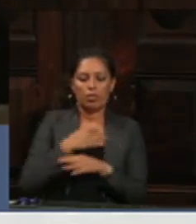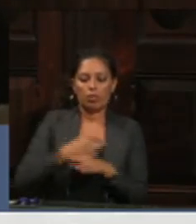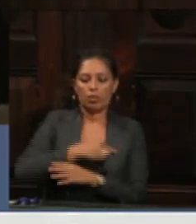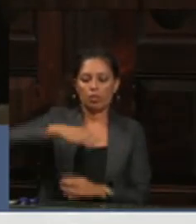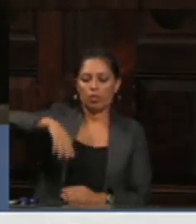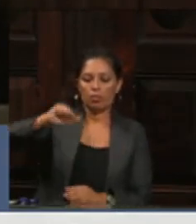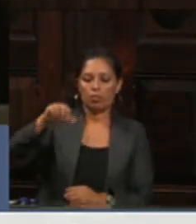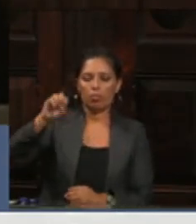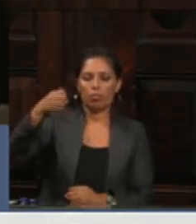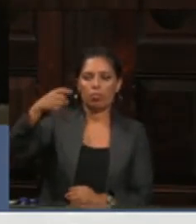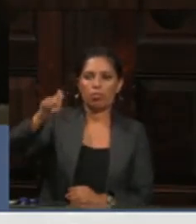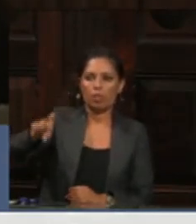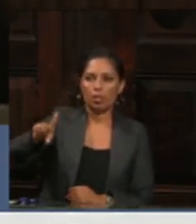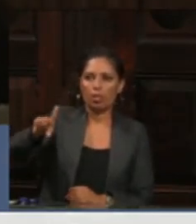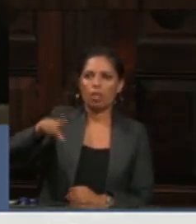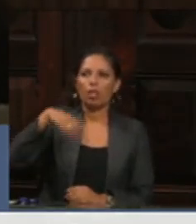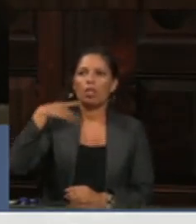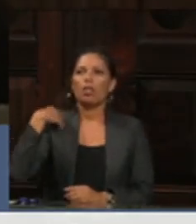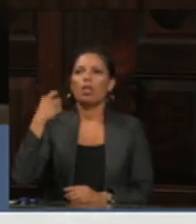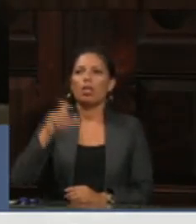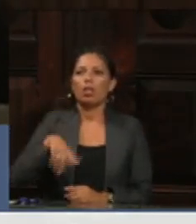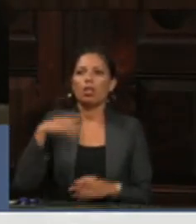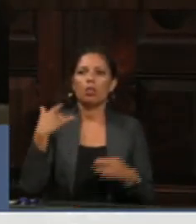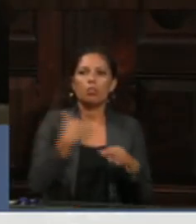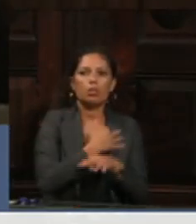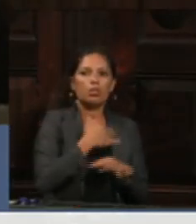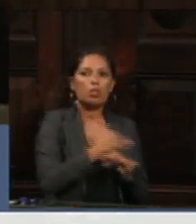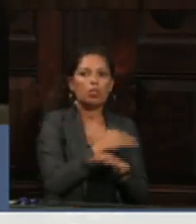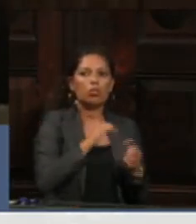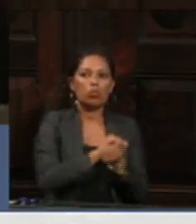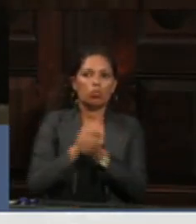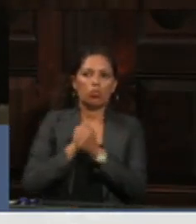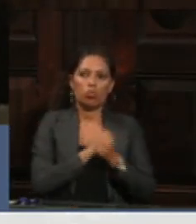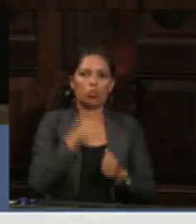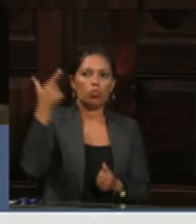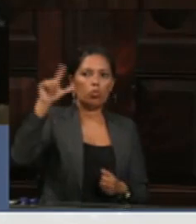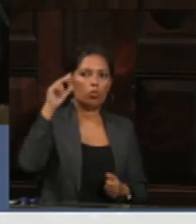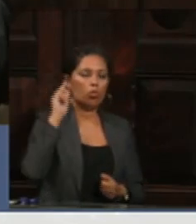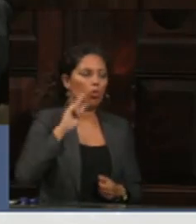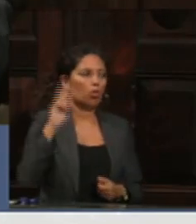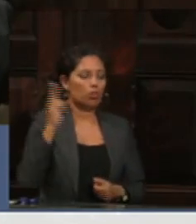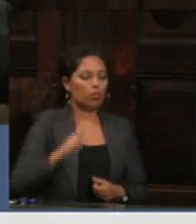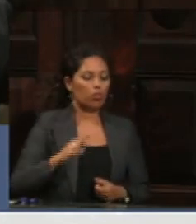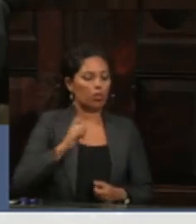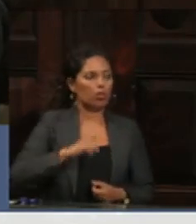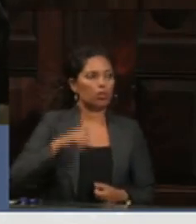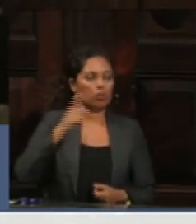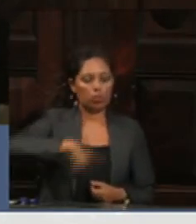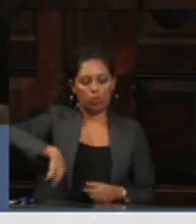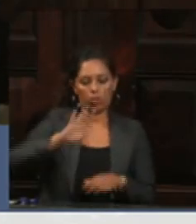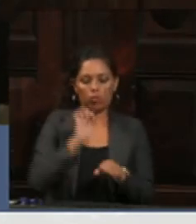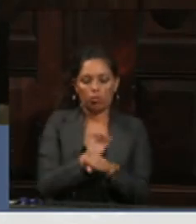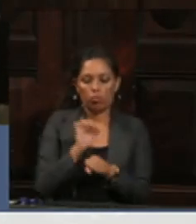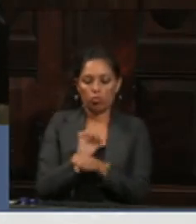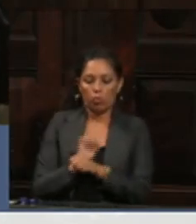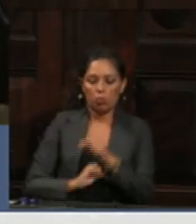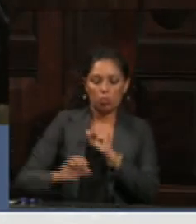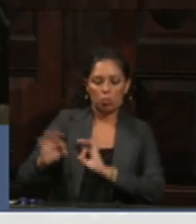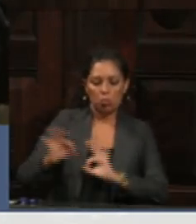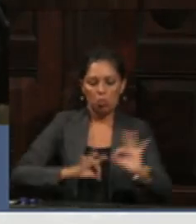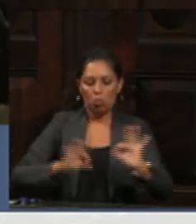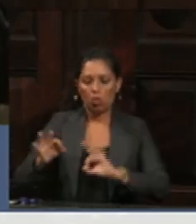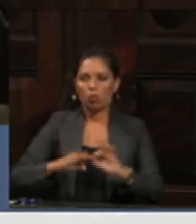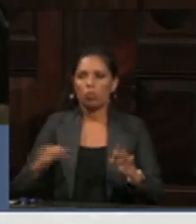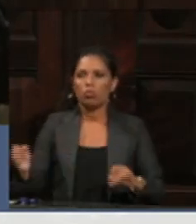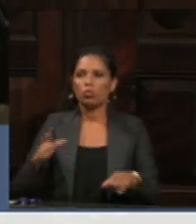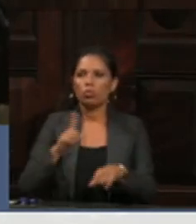aeroporto de Vitória que estarão nesse pacote de leilões. Então, estamos nos preparando para um